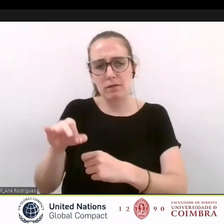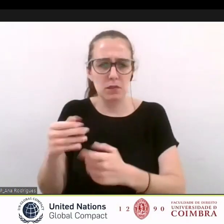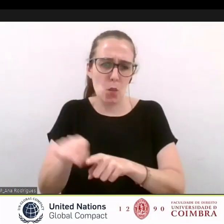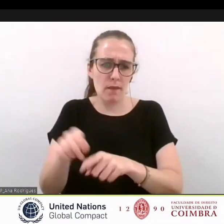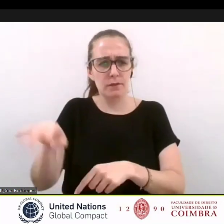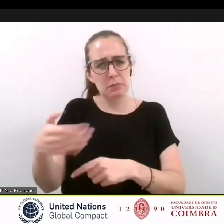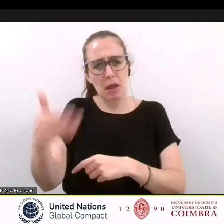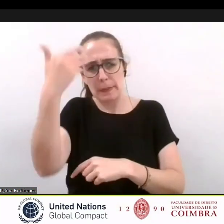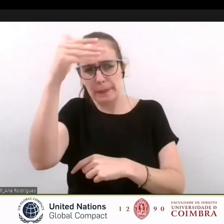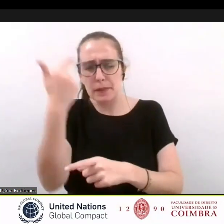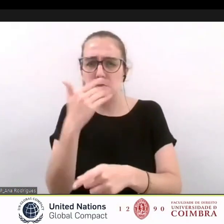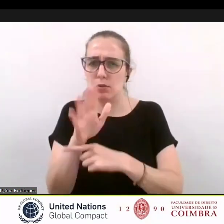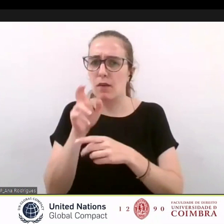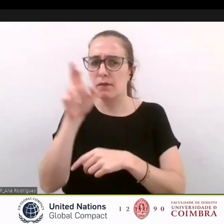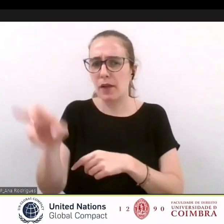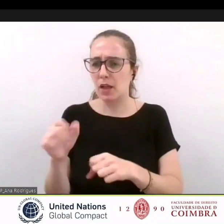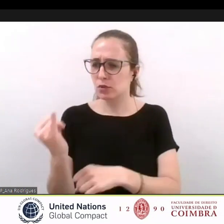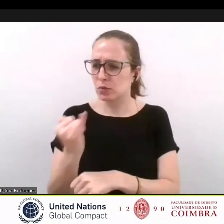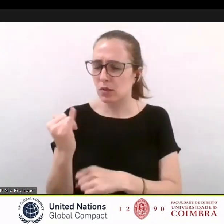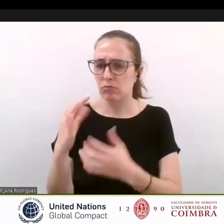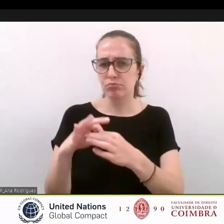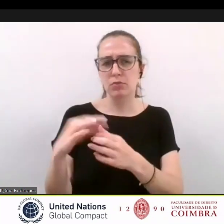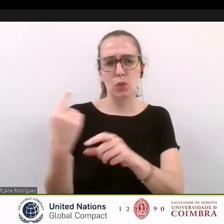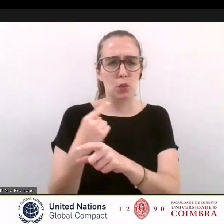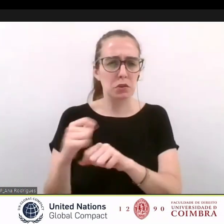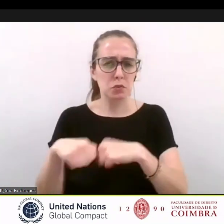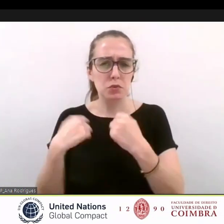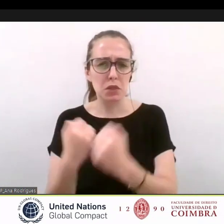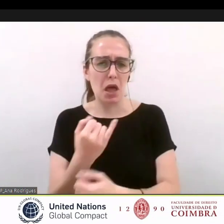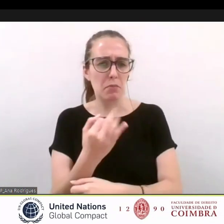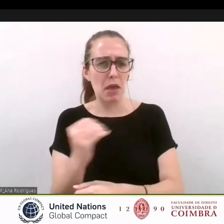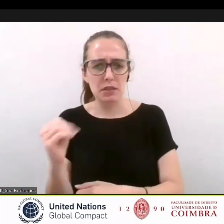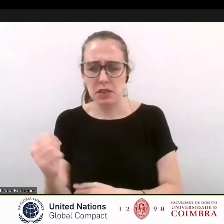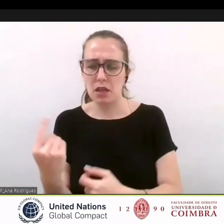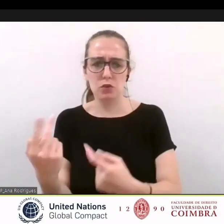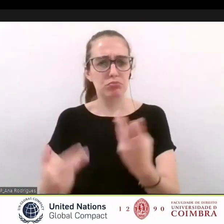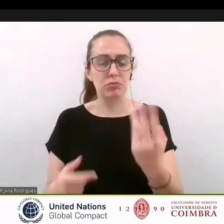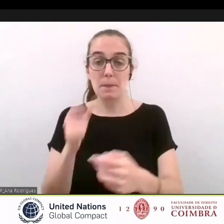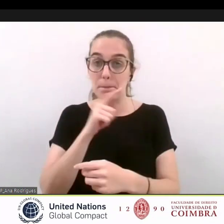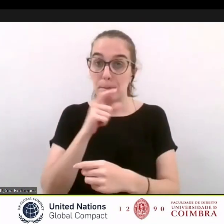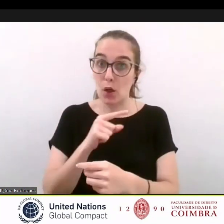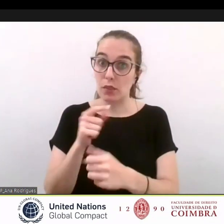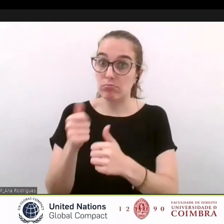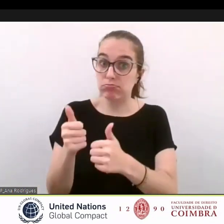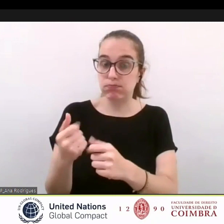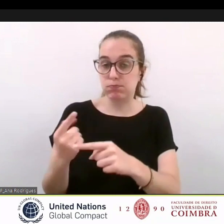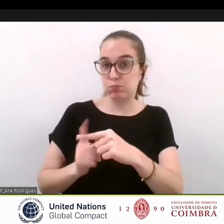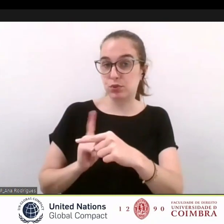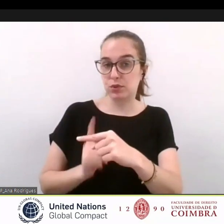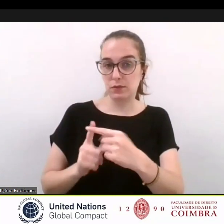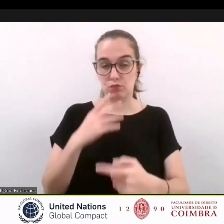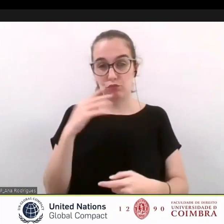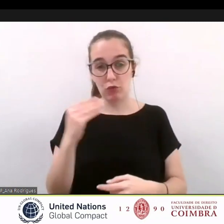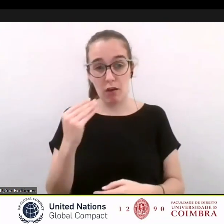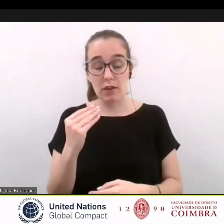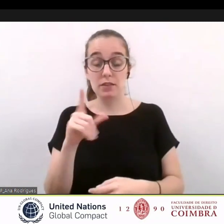semana, colaborando com entidades ligadas às respostas sociais, IPSS, etc., pode ser muito mais gratificante para os jovens e para